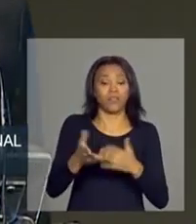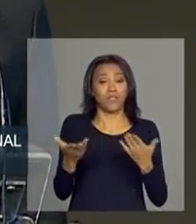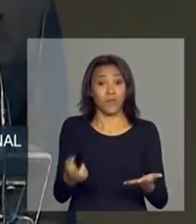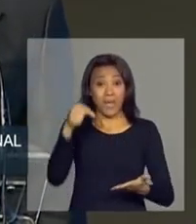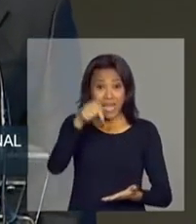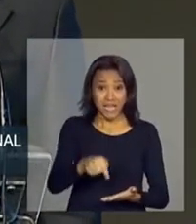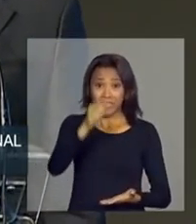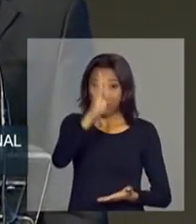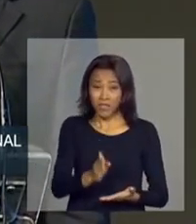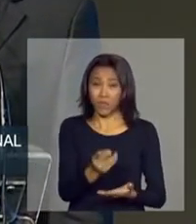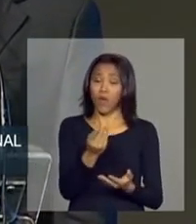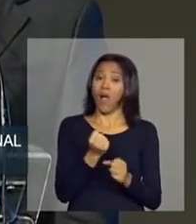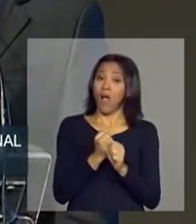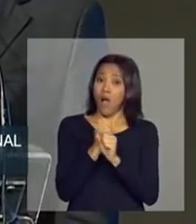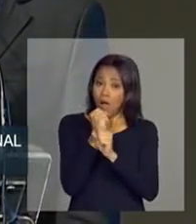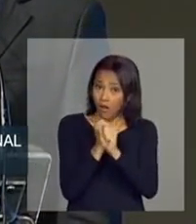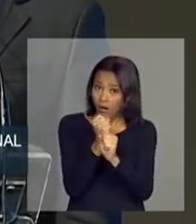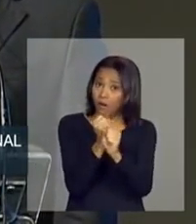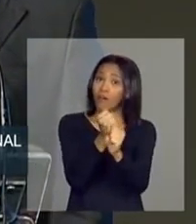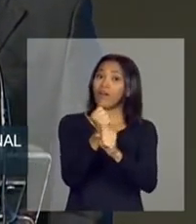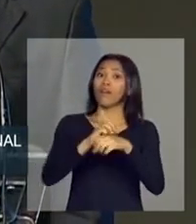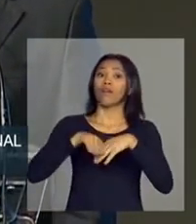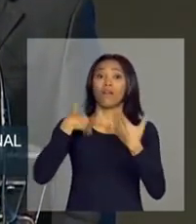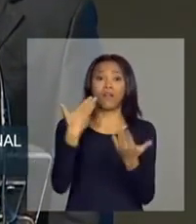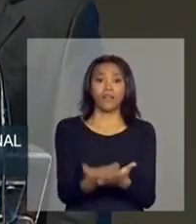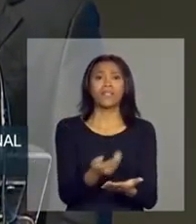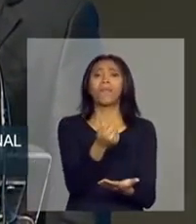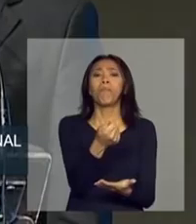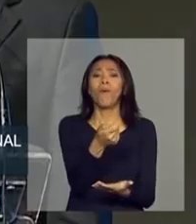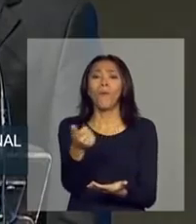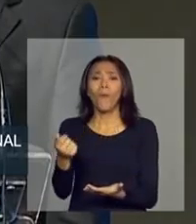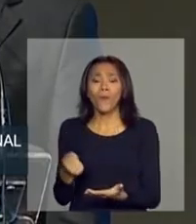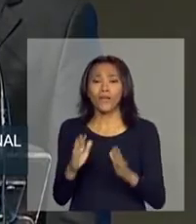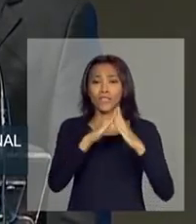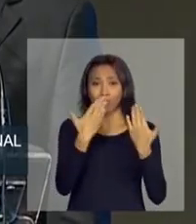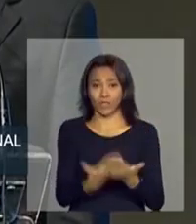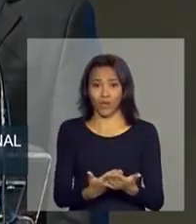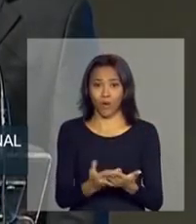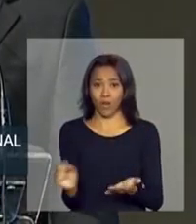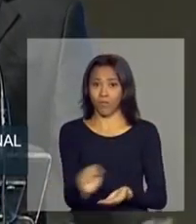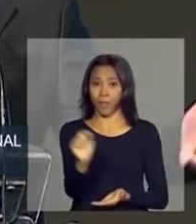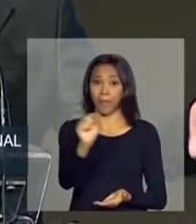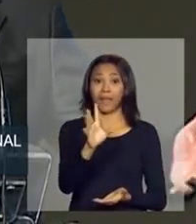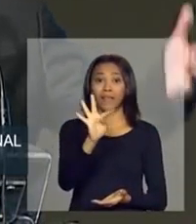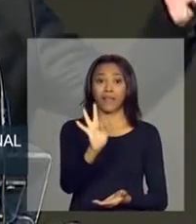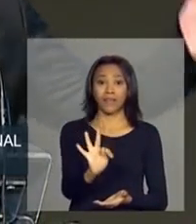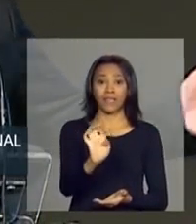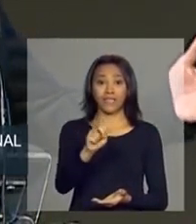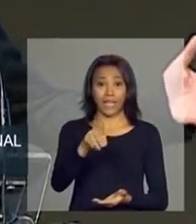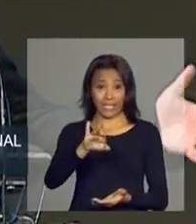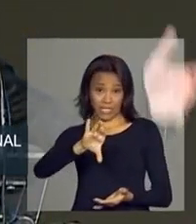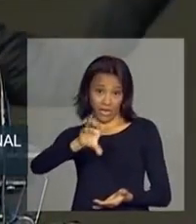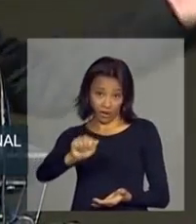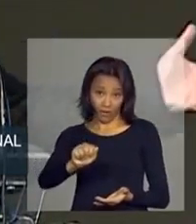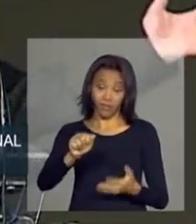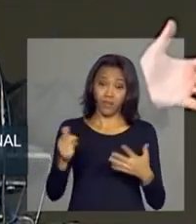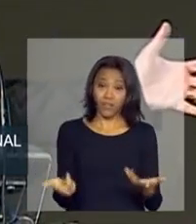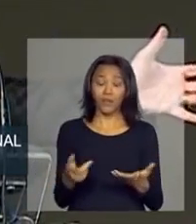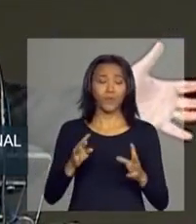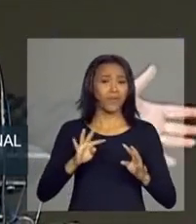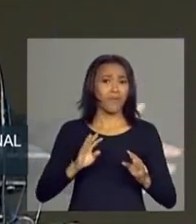de crianças que não terminam o primeiro grau. Ainda são poucos os privilegiados que ingressam nas